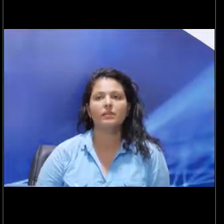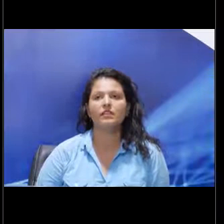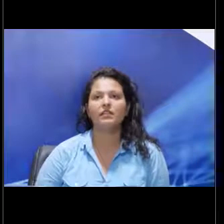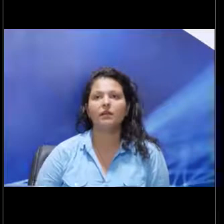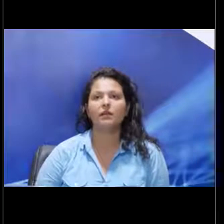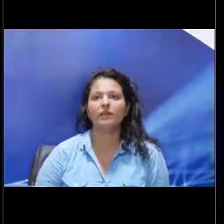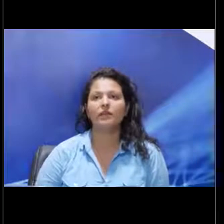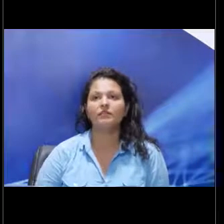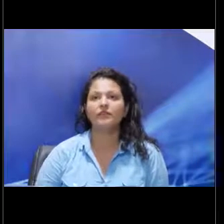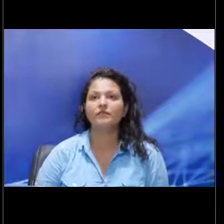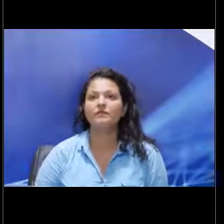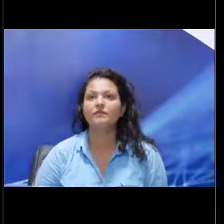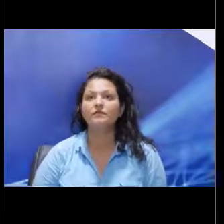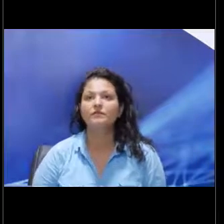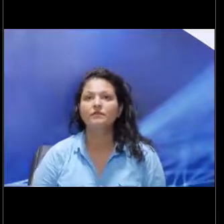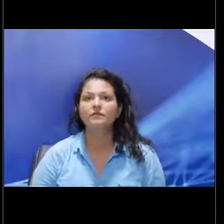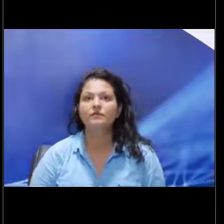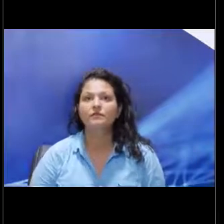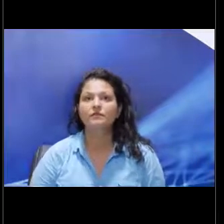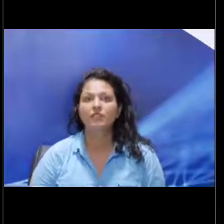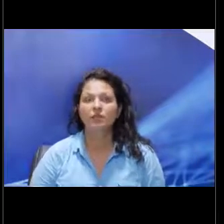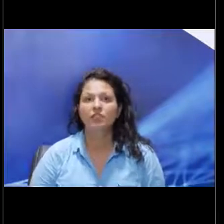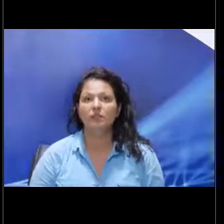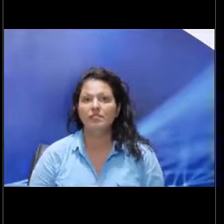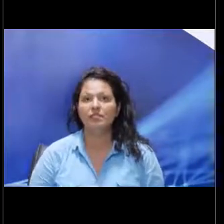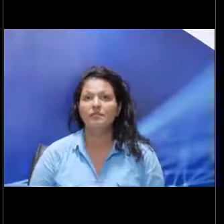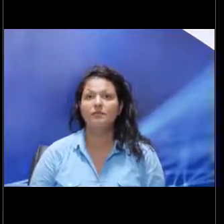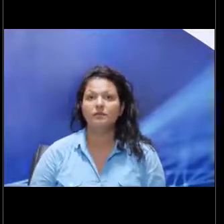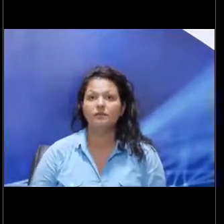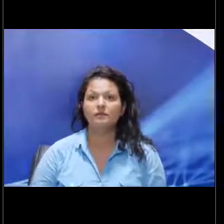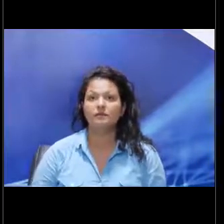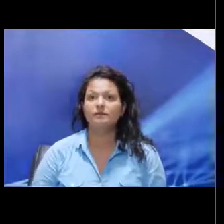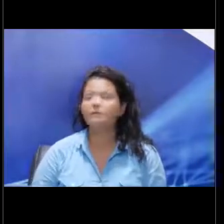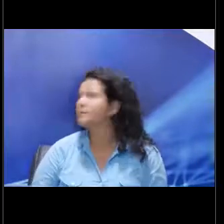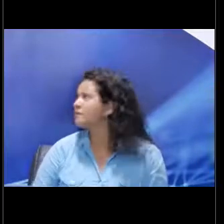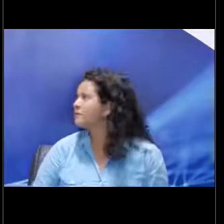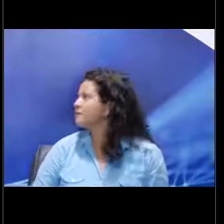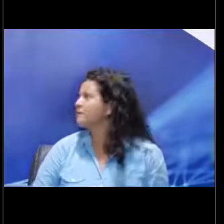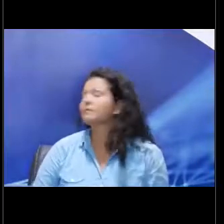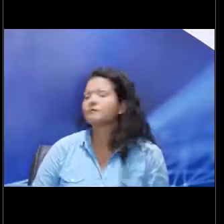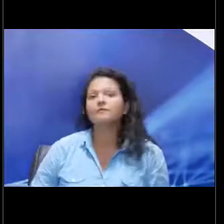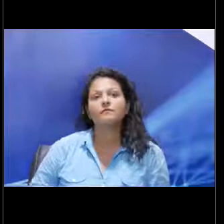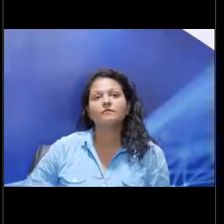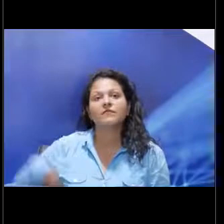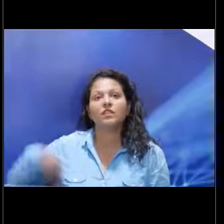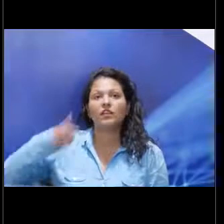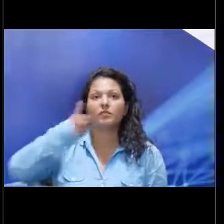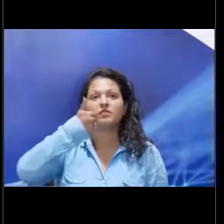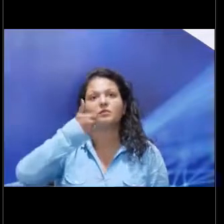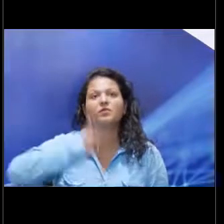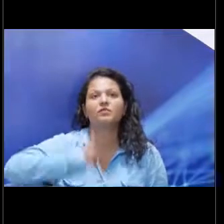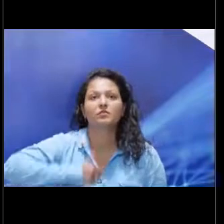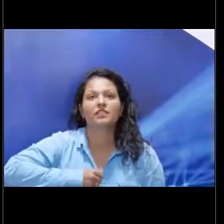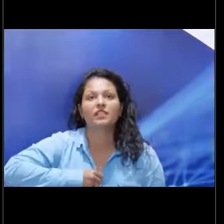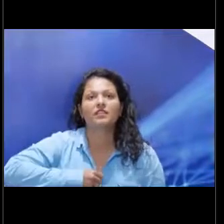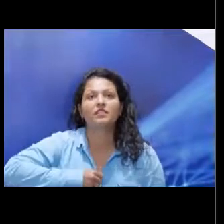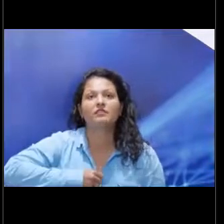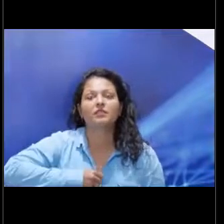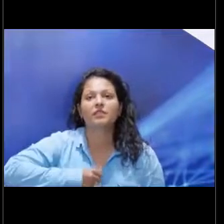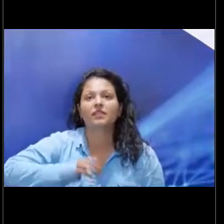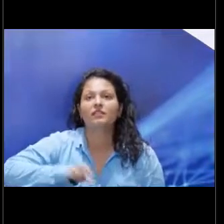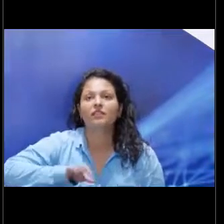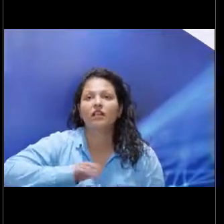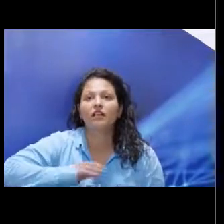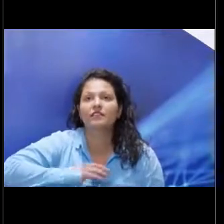Para mim aqui tá ok, Rafael. Ok? Tá no modo apresentação. Uhum. Ok. Ok, o pessoal tá me confirmando aqui que tá